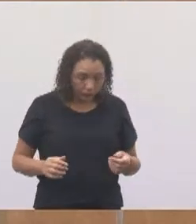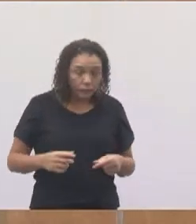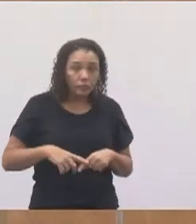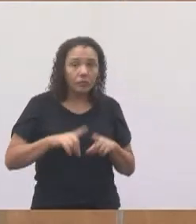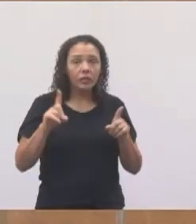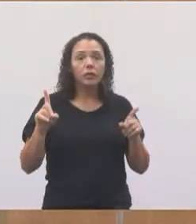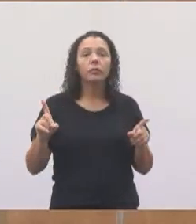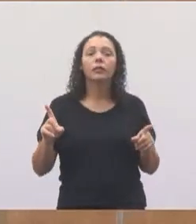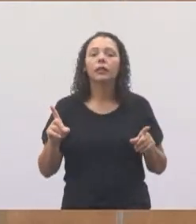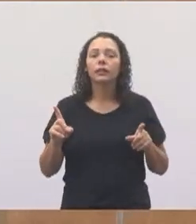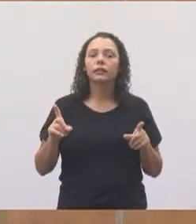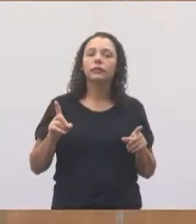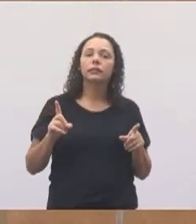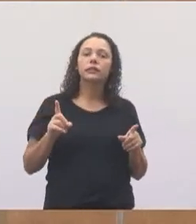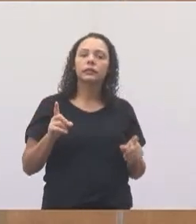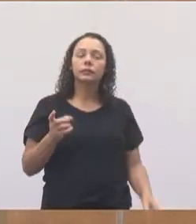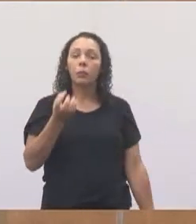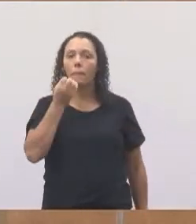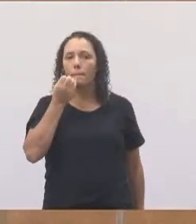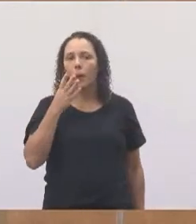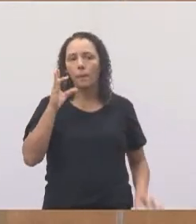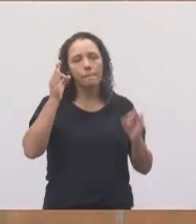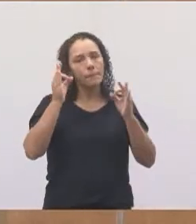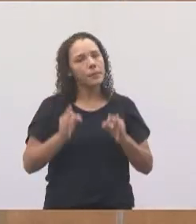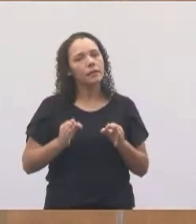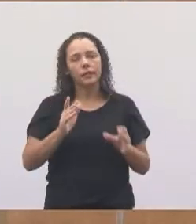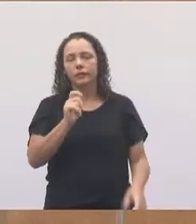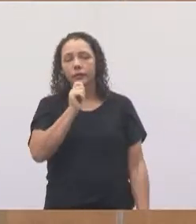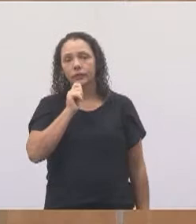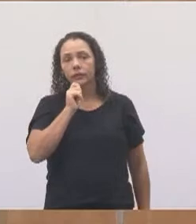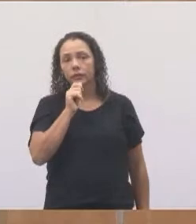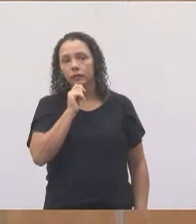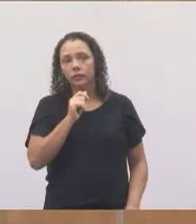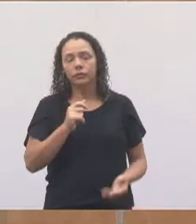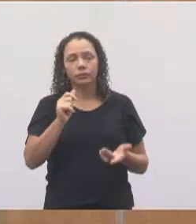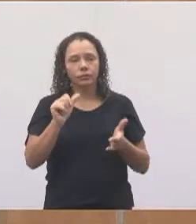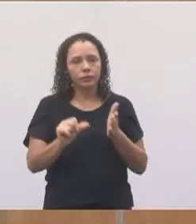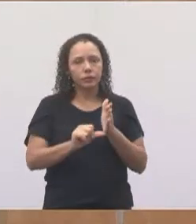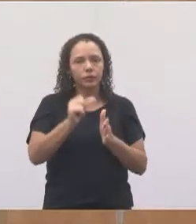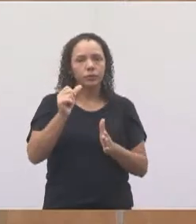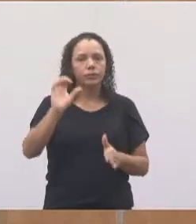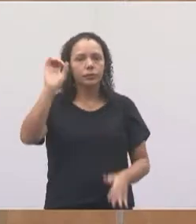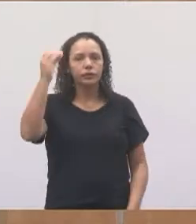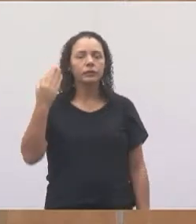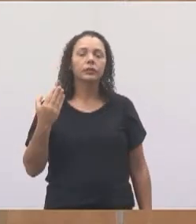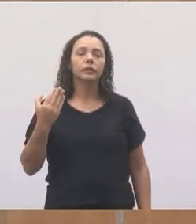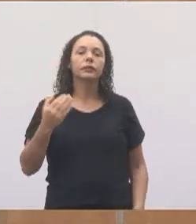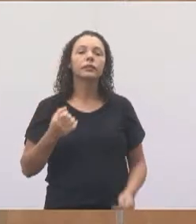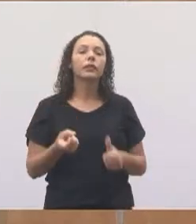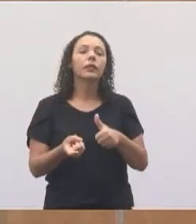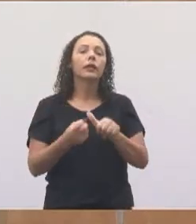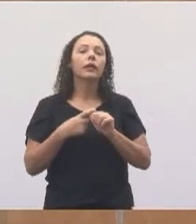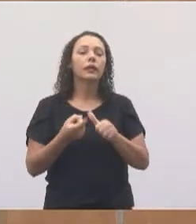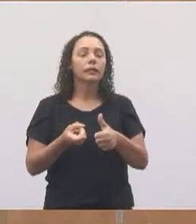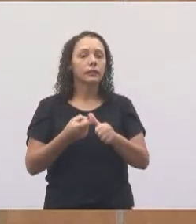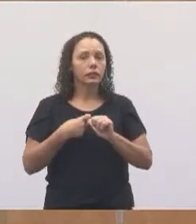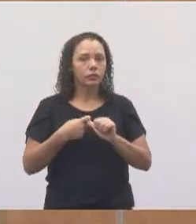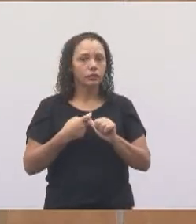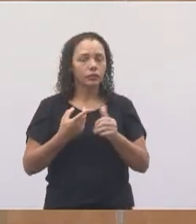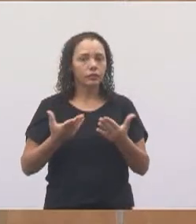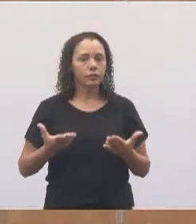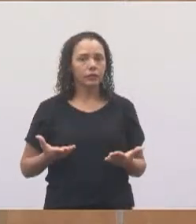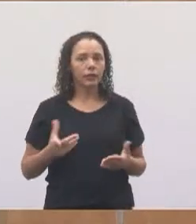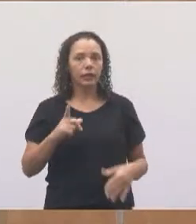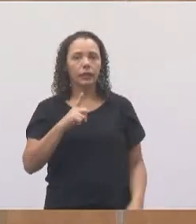mas não é o suficiente. Então esse é o primeiro ponto. Essa dívida, esse déficit,